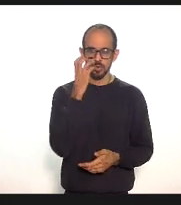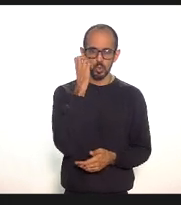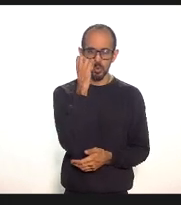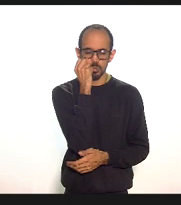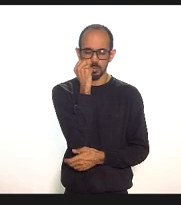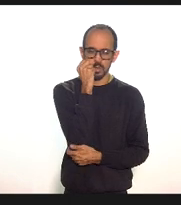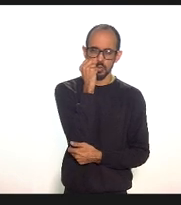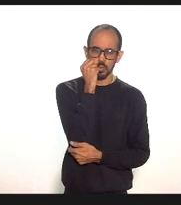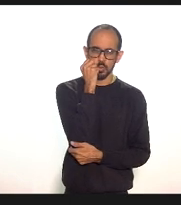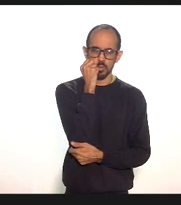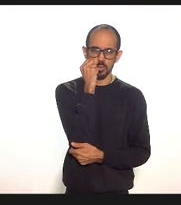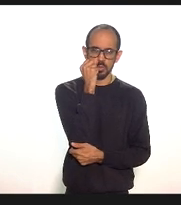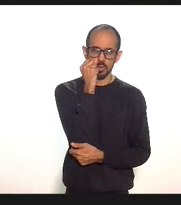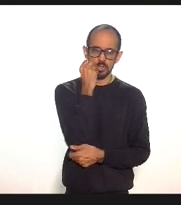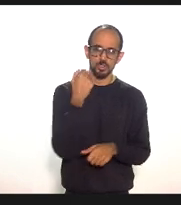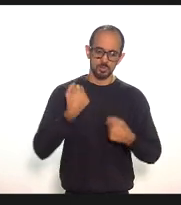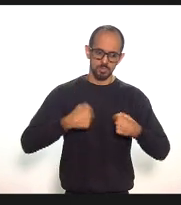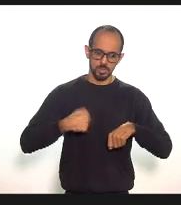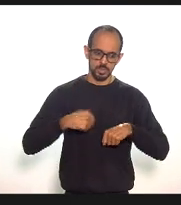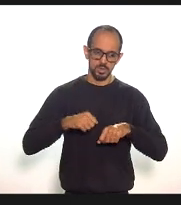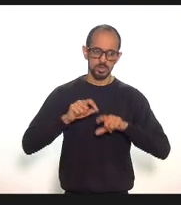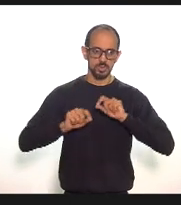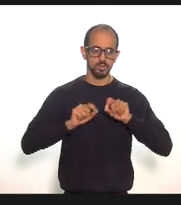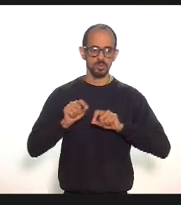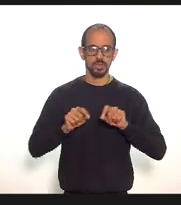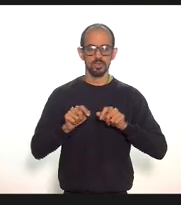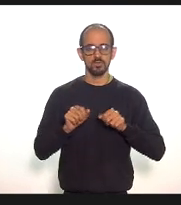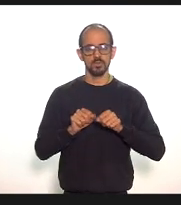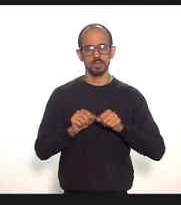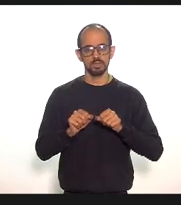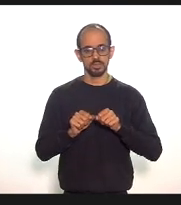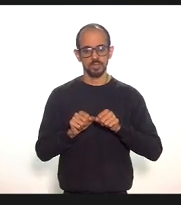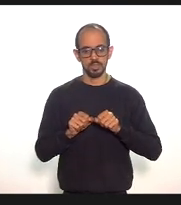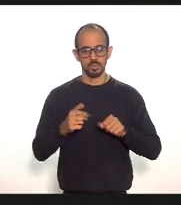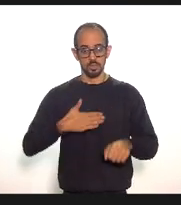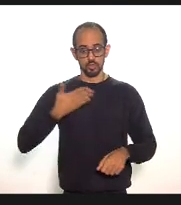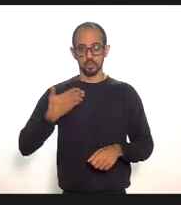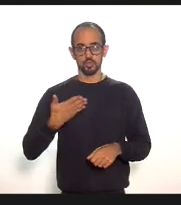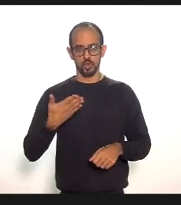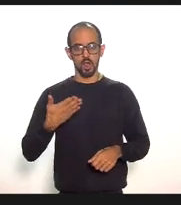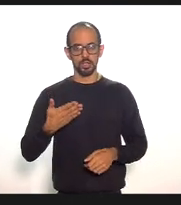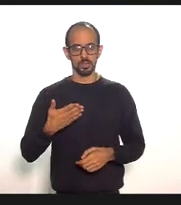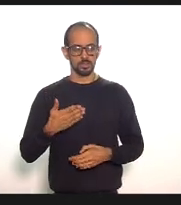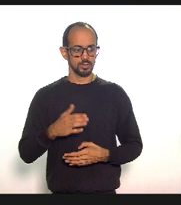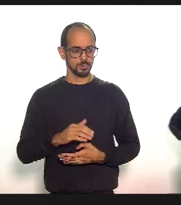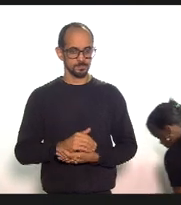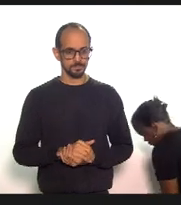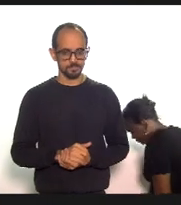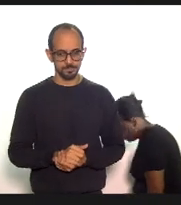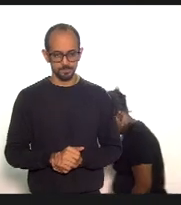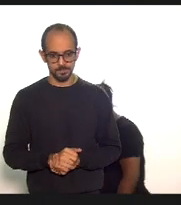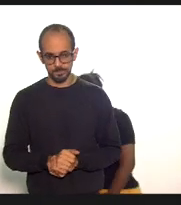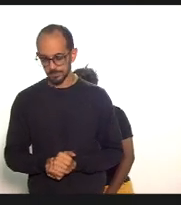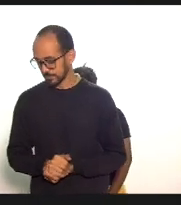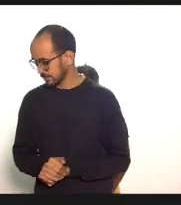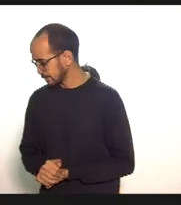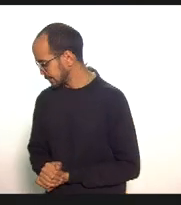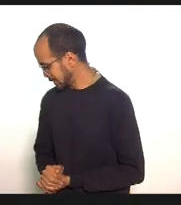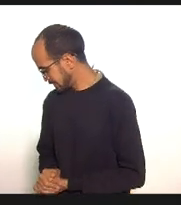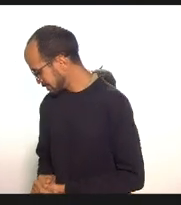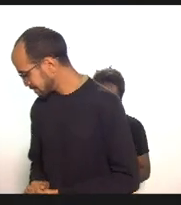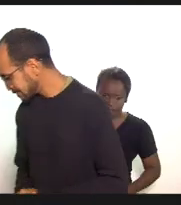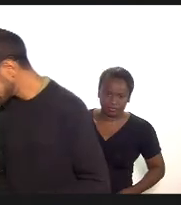precisa, né, fazer com que essas pessoas tomem um choque de realidade para que lutem